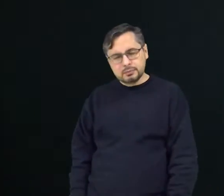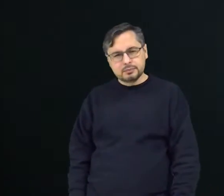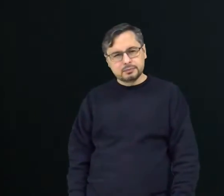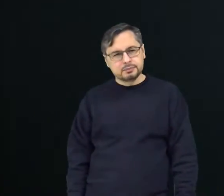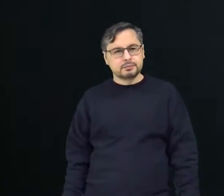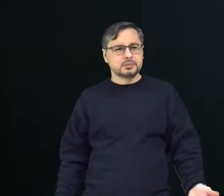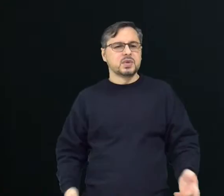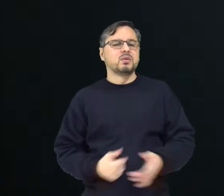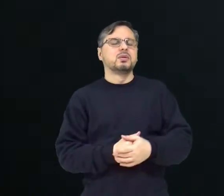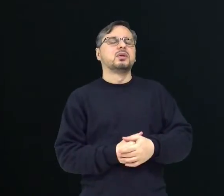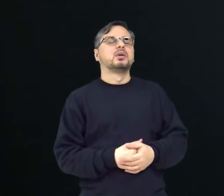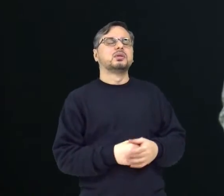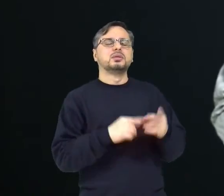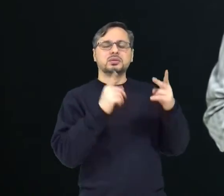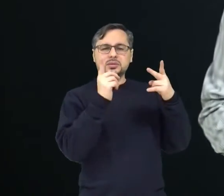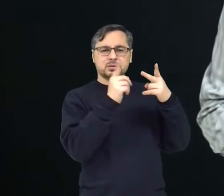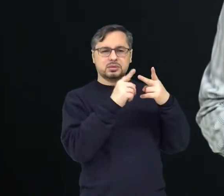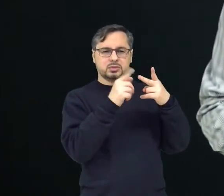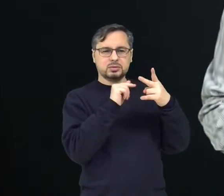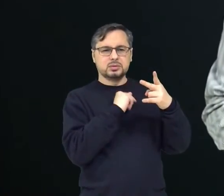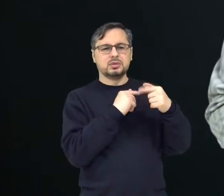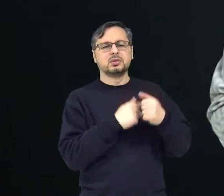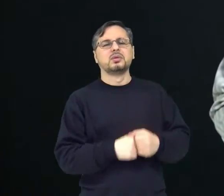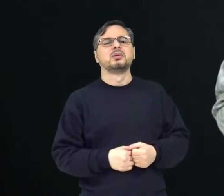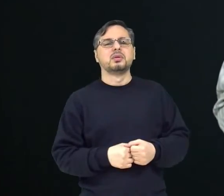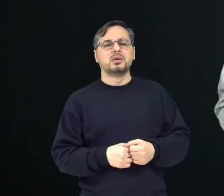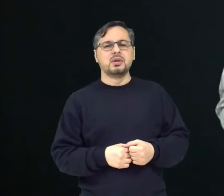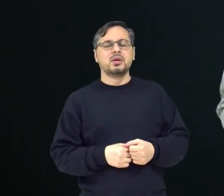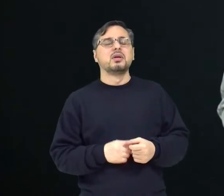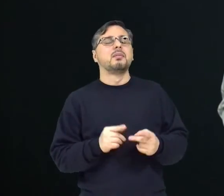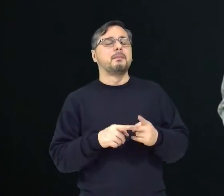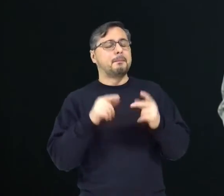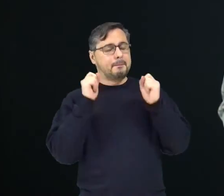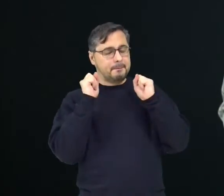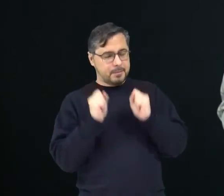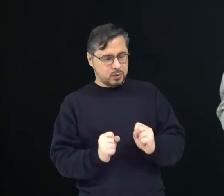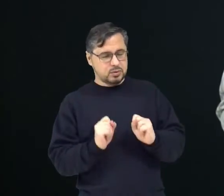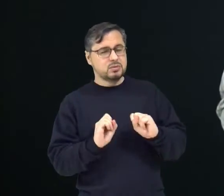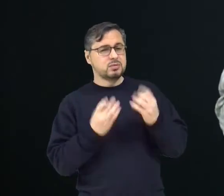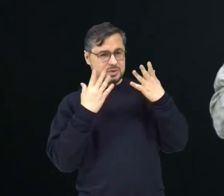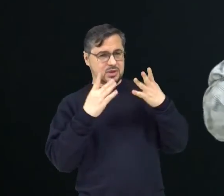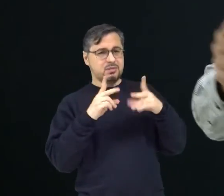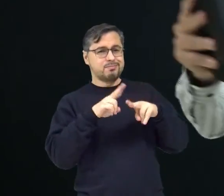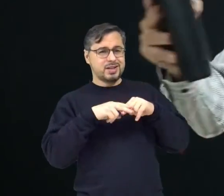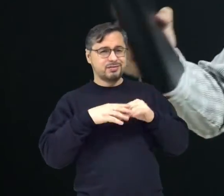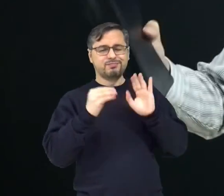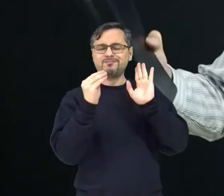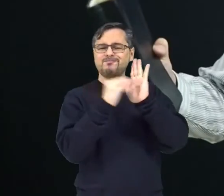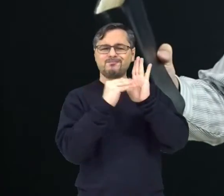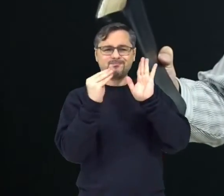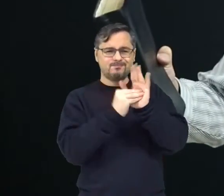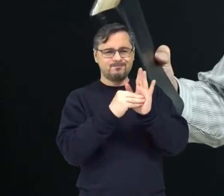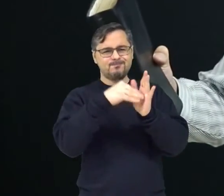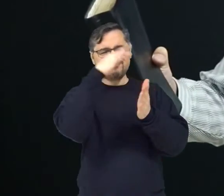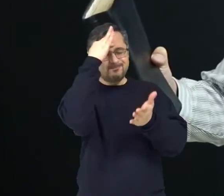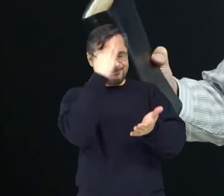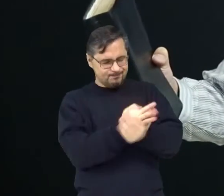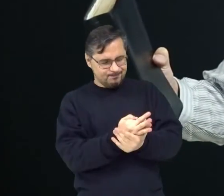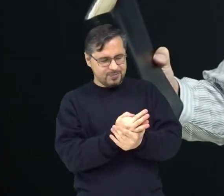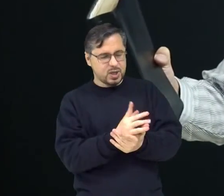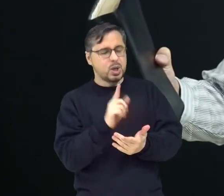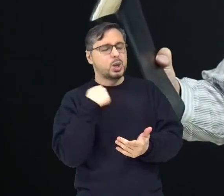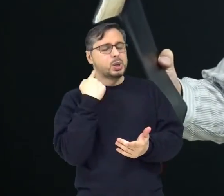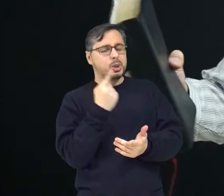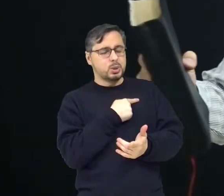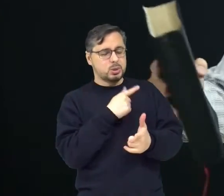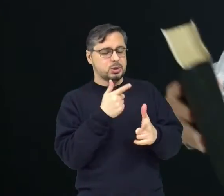olha só, recordando: é possível que pela falta de fé delonguemos o tempo dos nossos